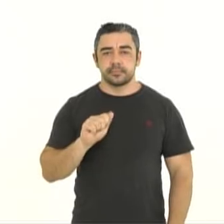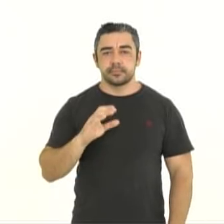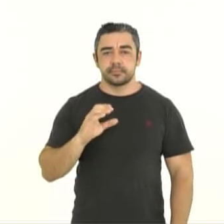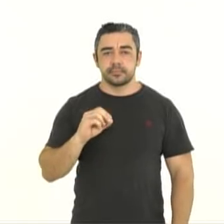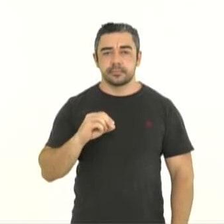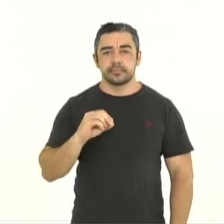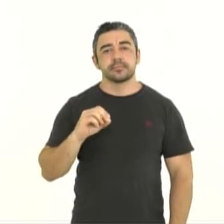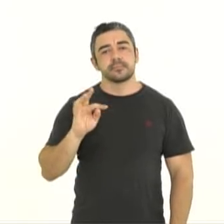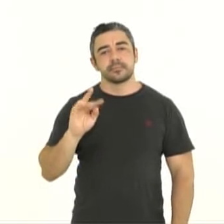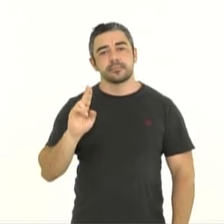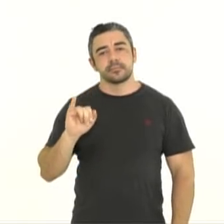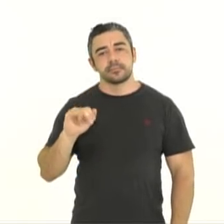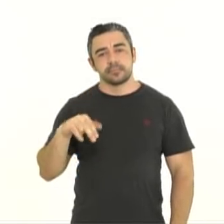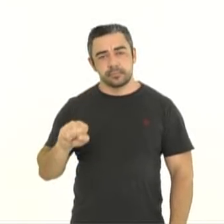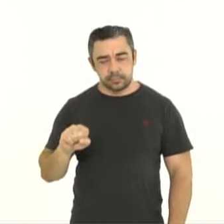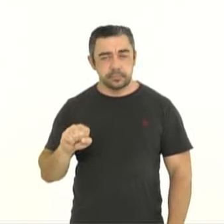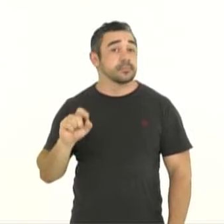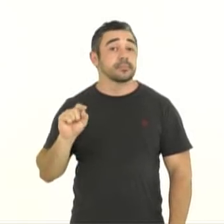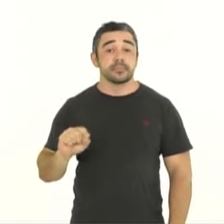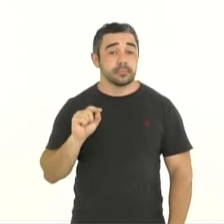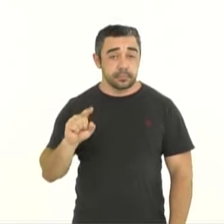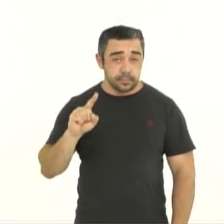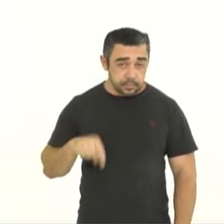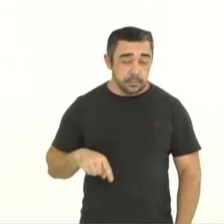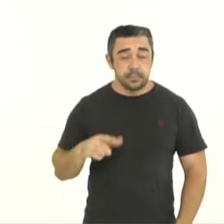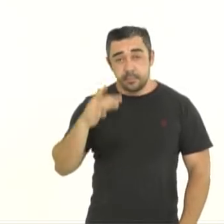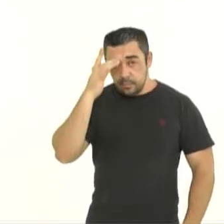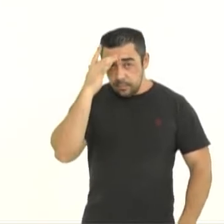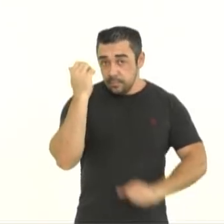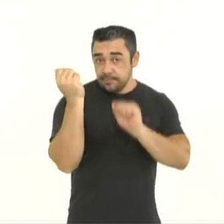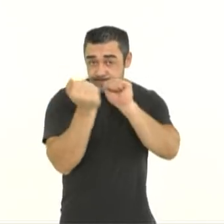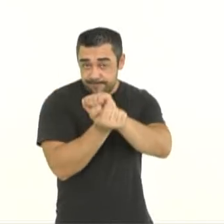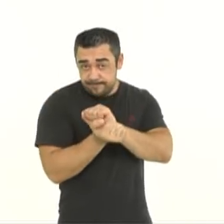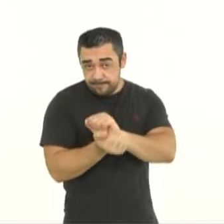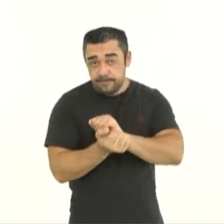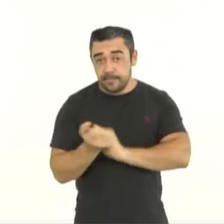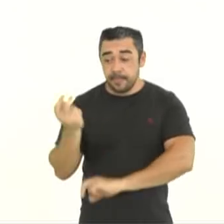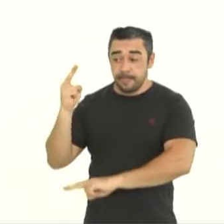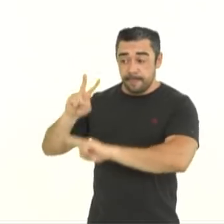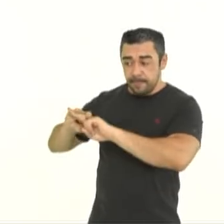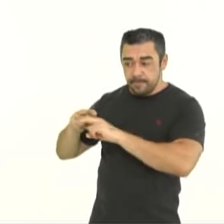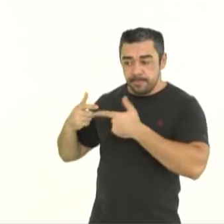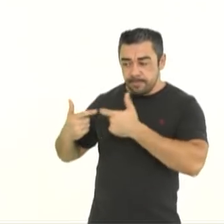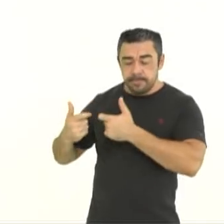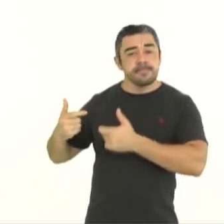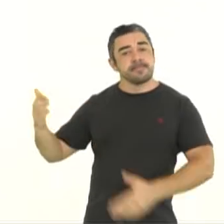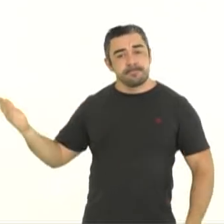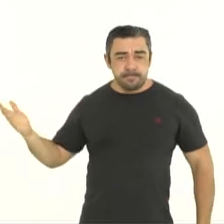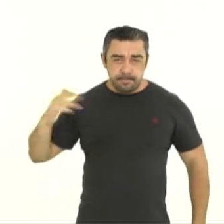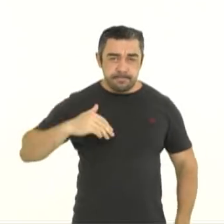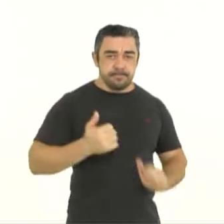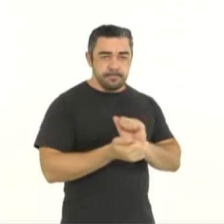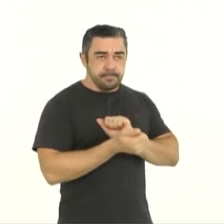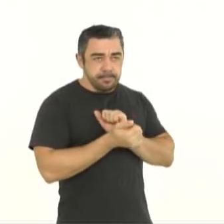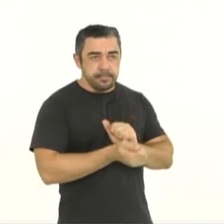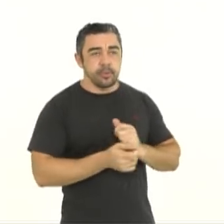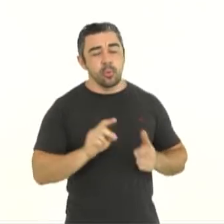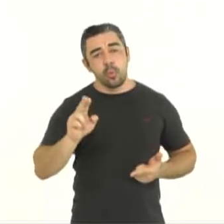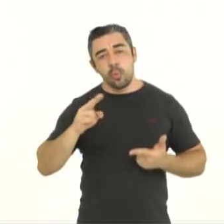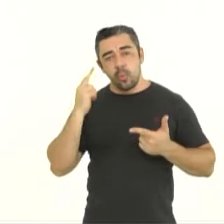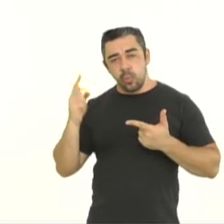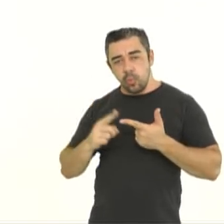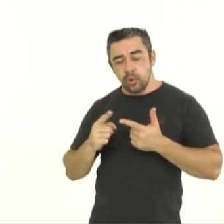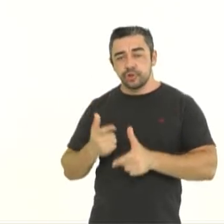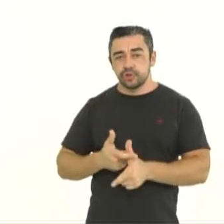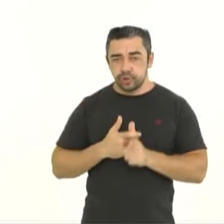Quem eram esses, professora? Eram os escravizados, prisioneiros de guerra ou por dívida,